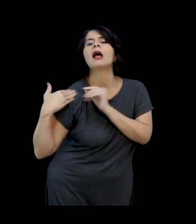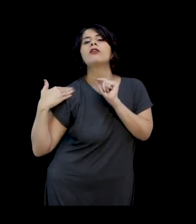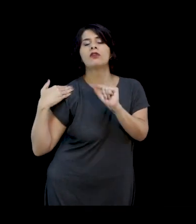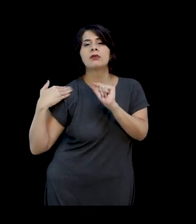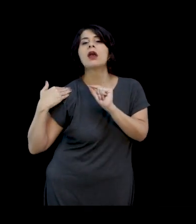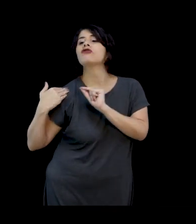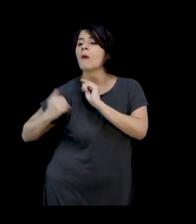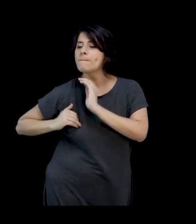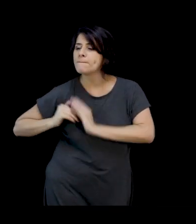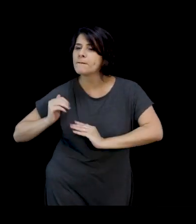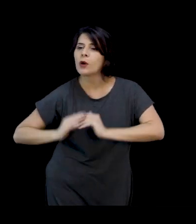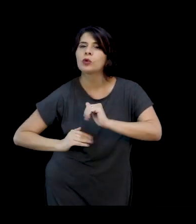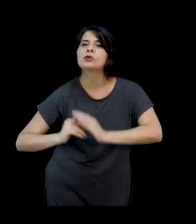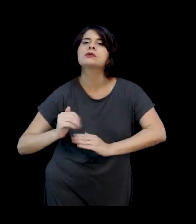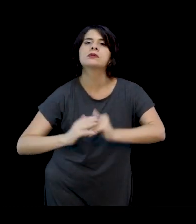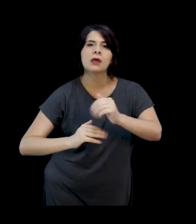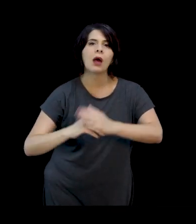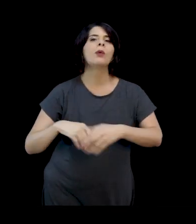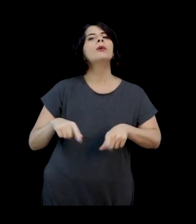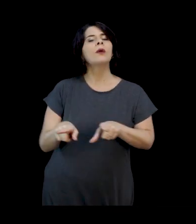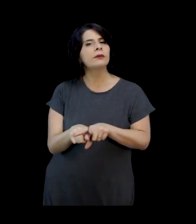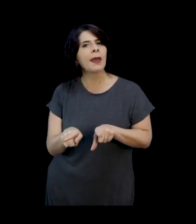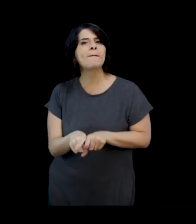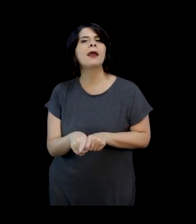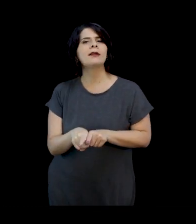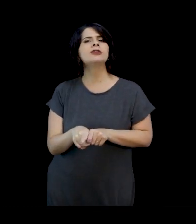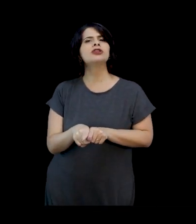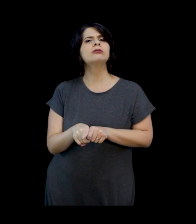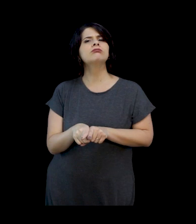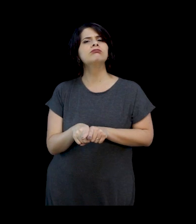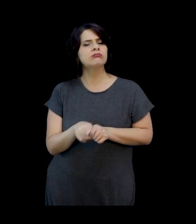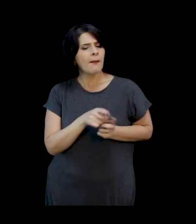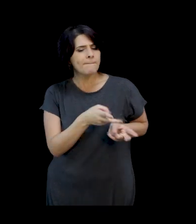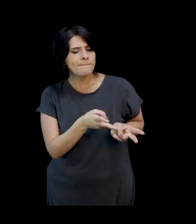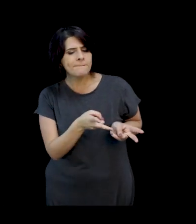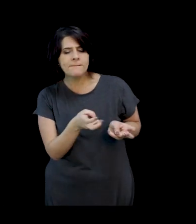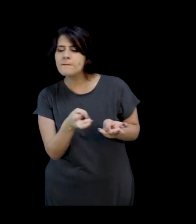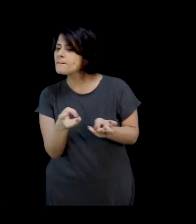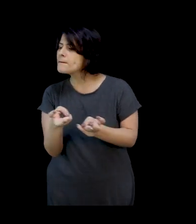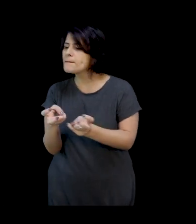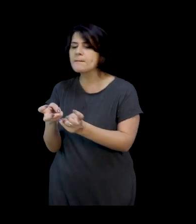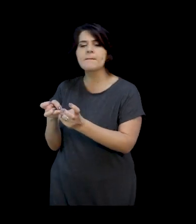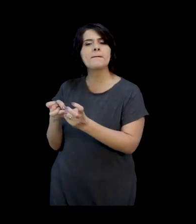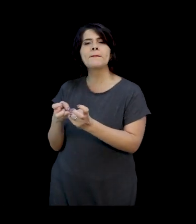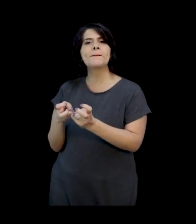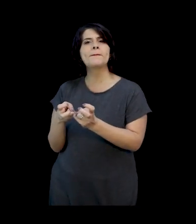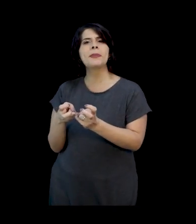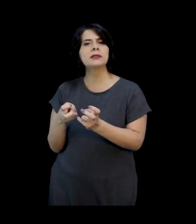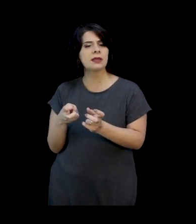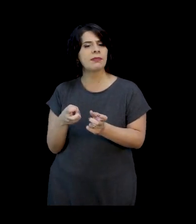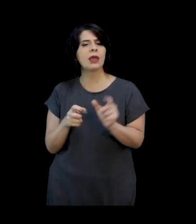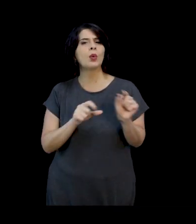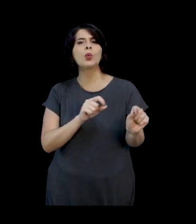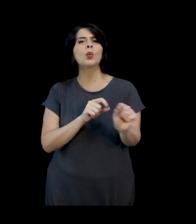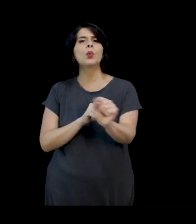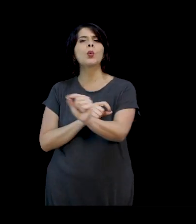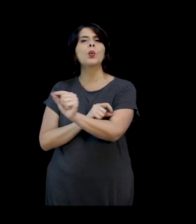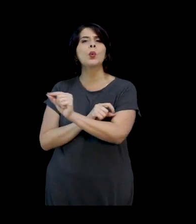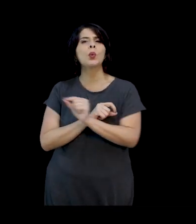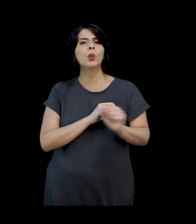nós temos uma responsabilidade tanto na produção quanto na identificação de